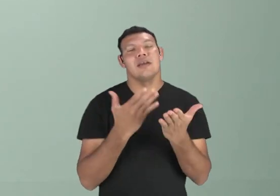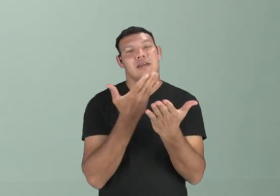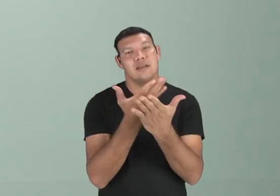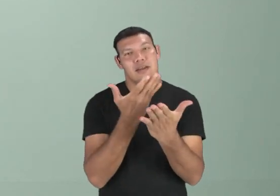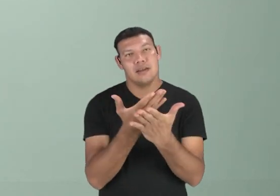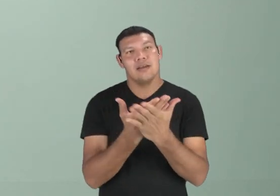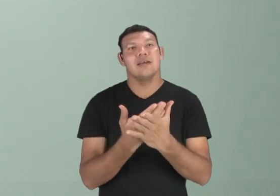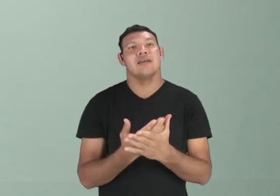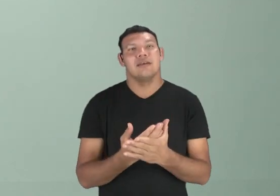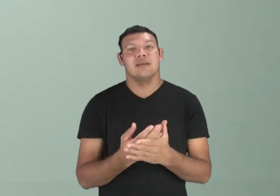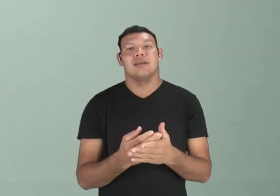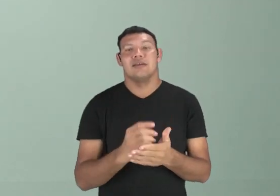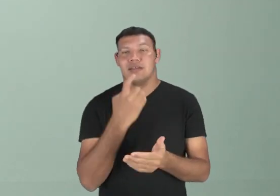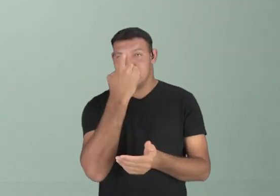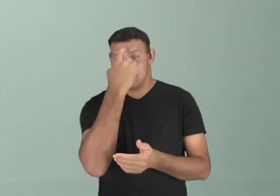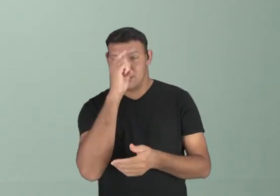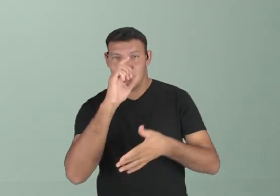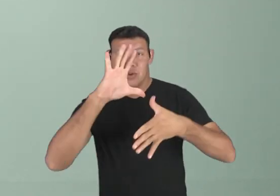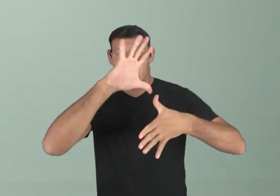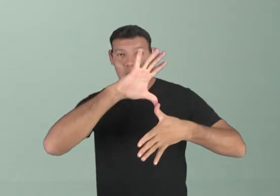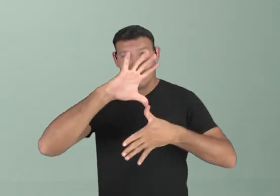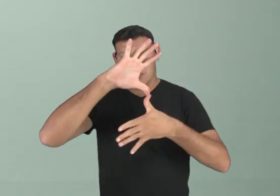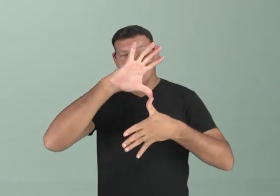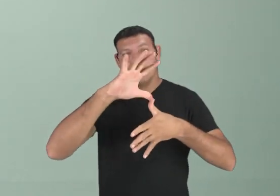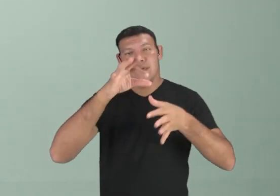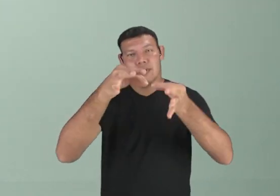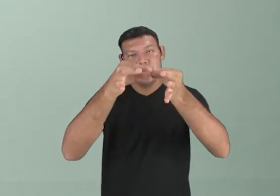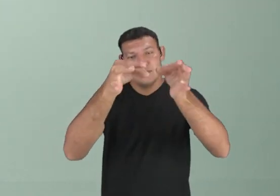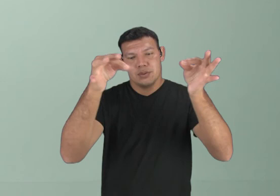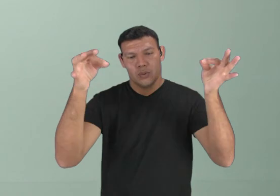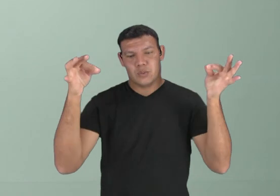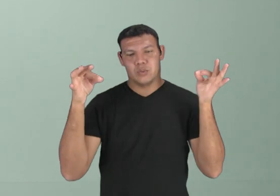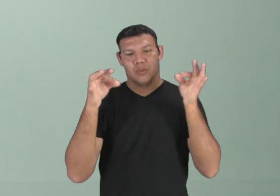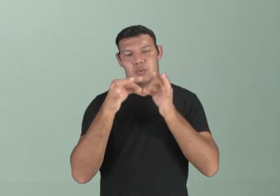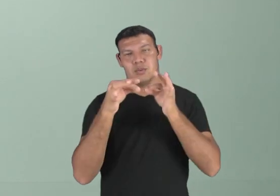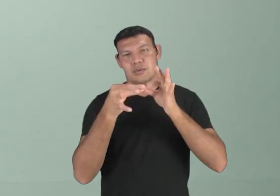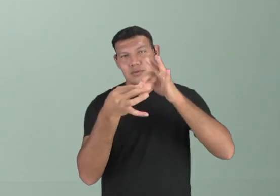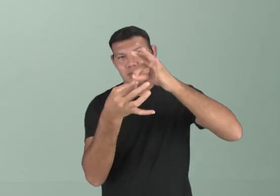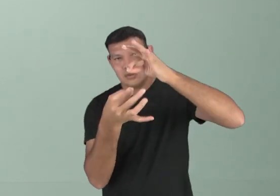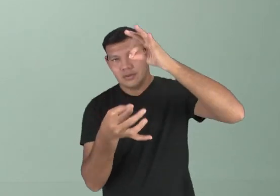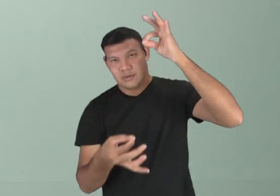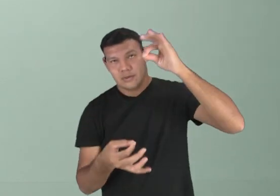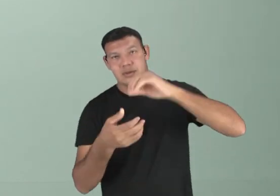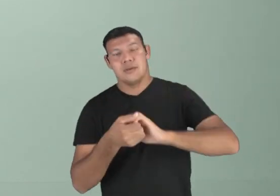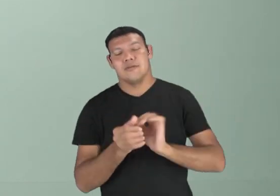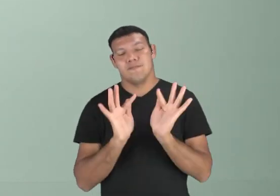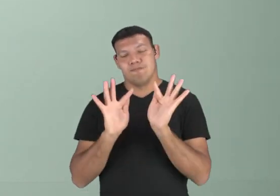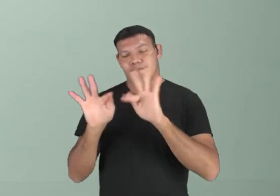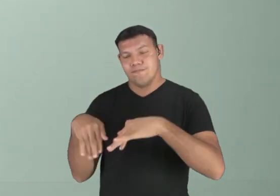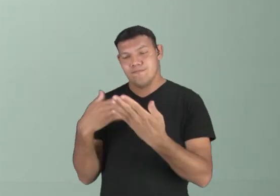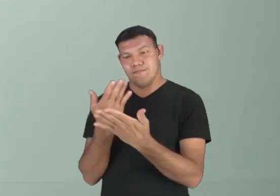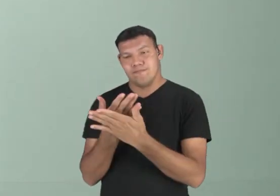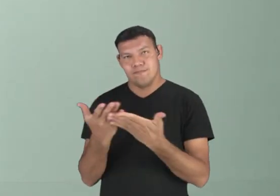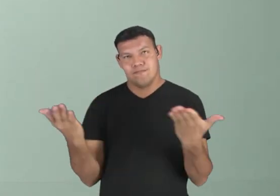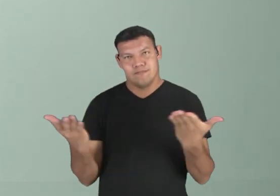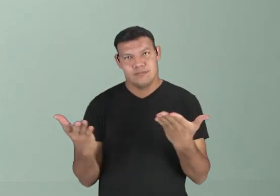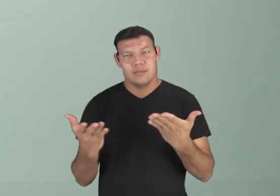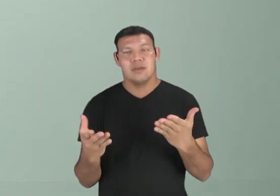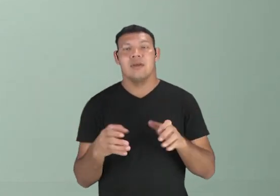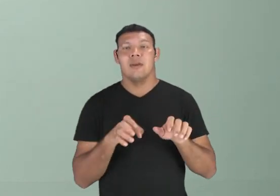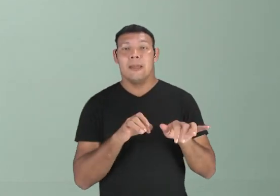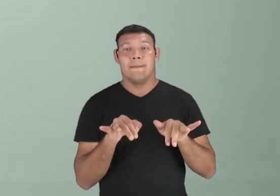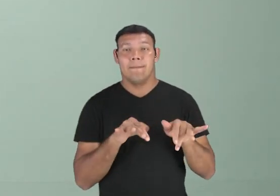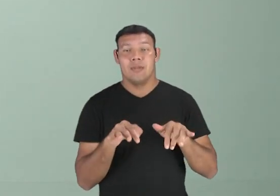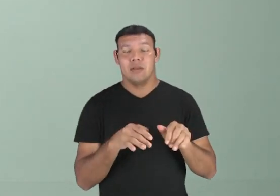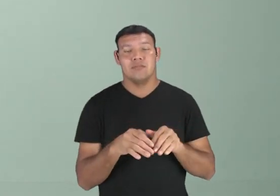né, que utilizando as linhas longitudinais e latitudinais. Então, com isso, a gente termina nossa aula de hoje. Se você quiser acessar